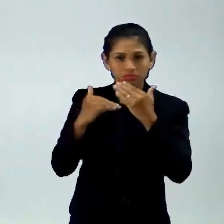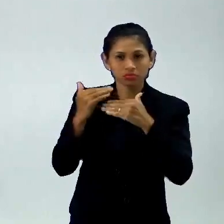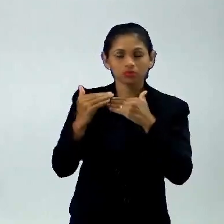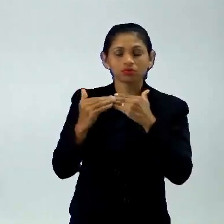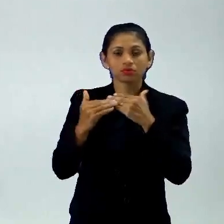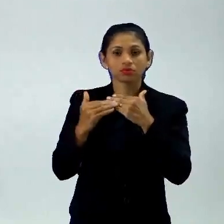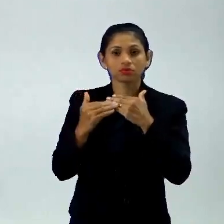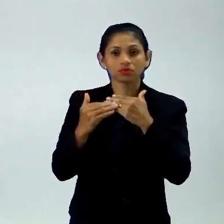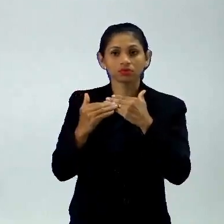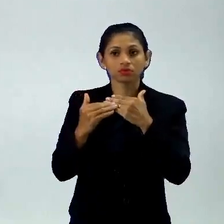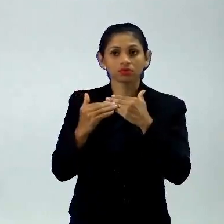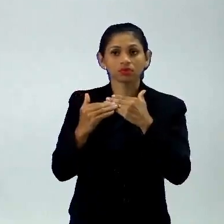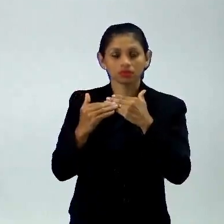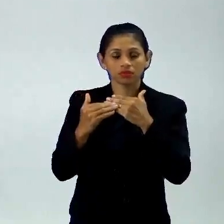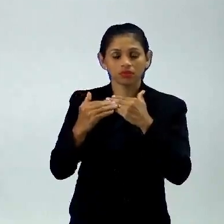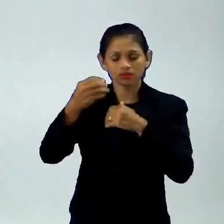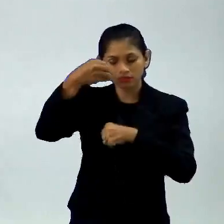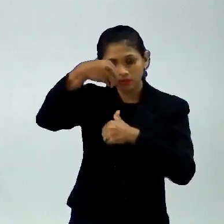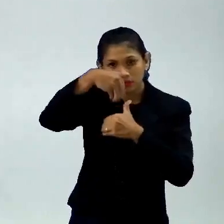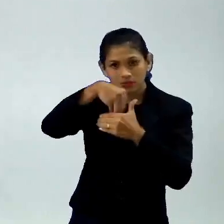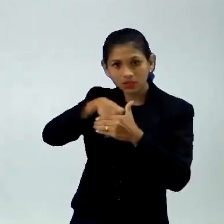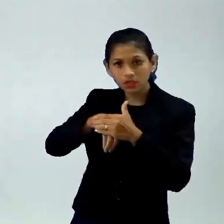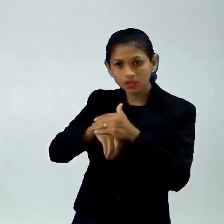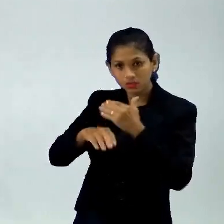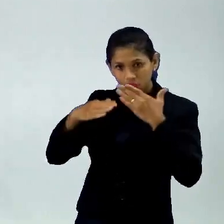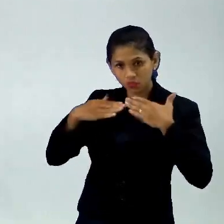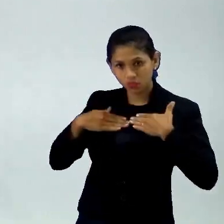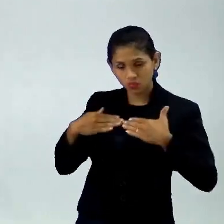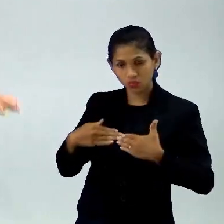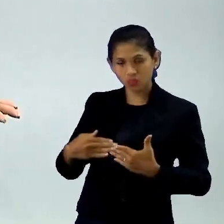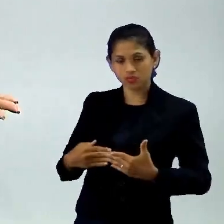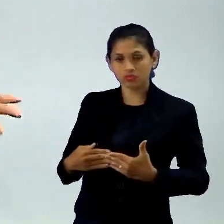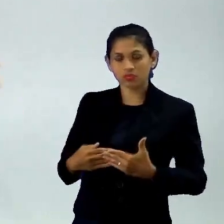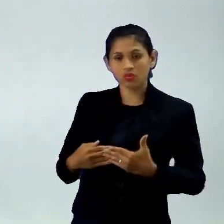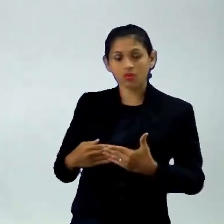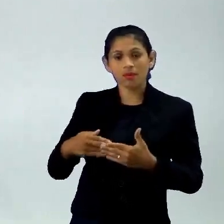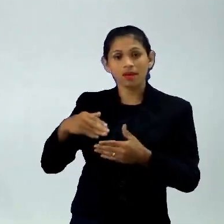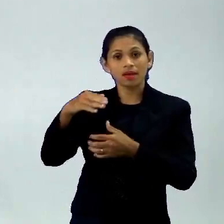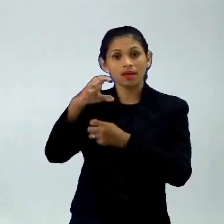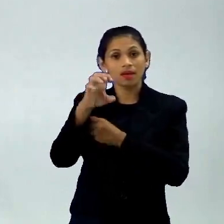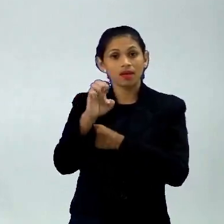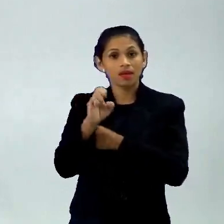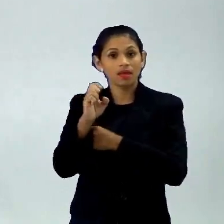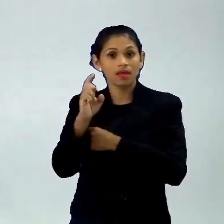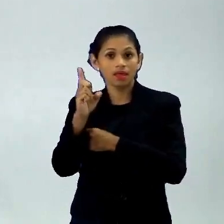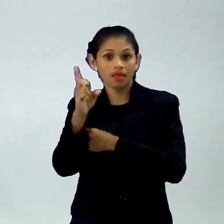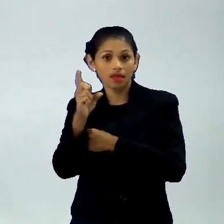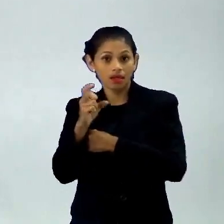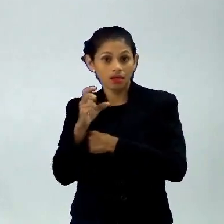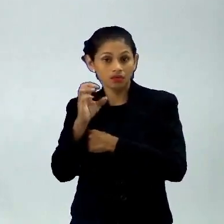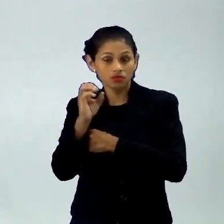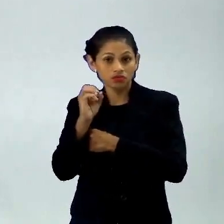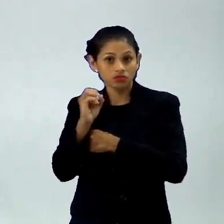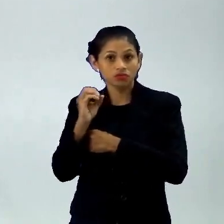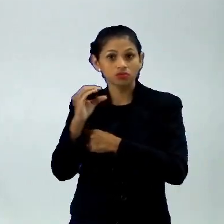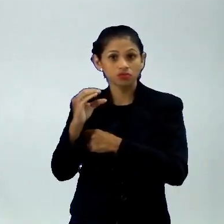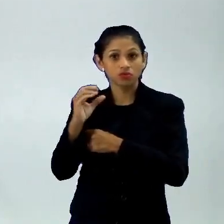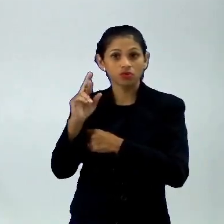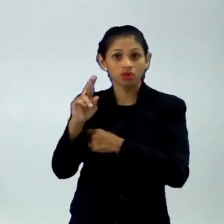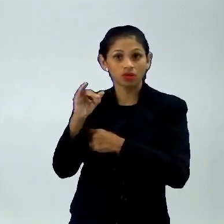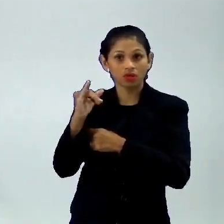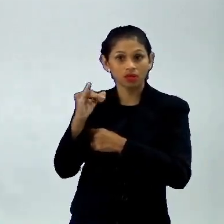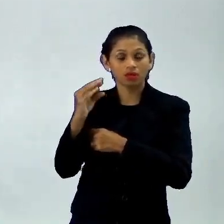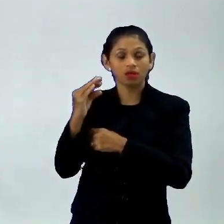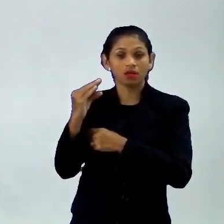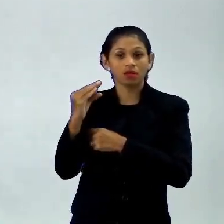corpo, a exócrina, lembra esse nome, exo, é algo de externo, vai estar ajudando o teu corpo numa forma de